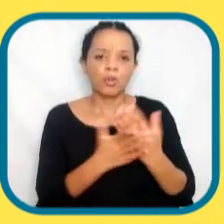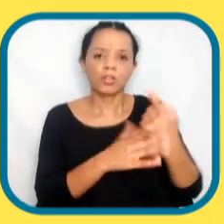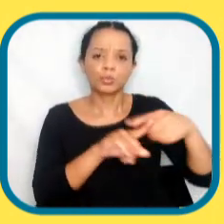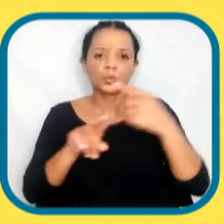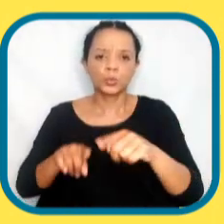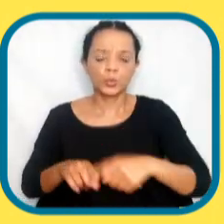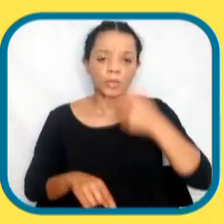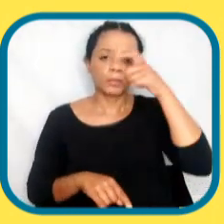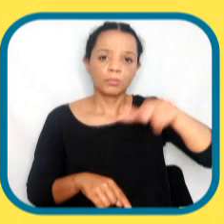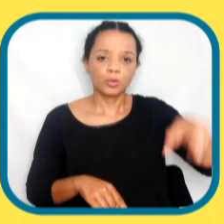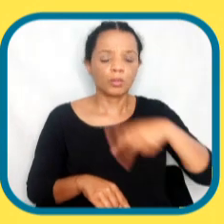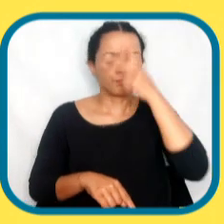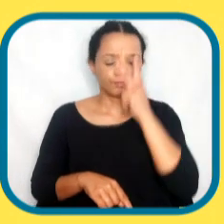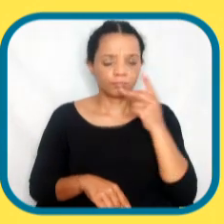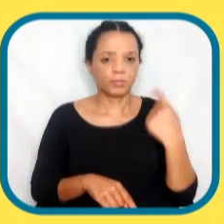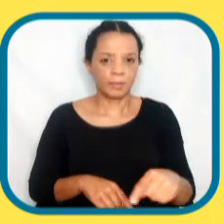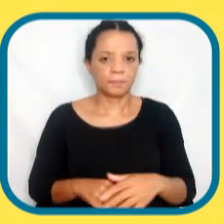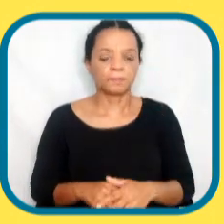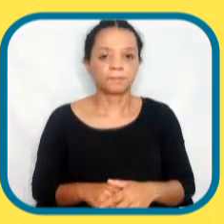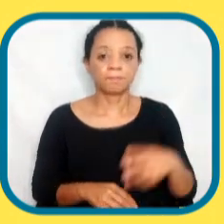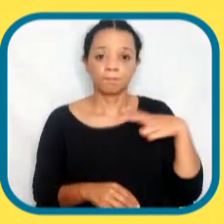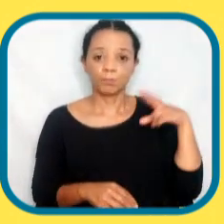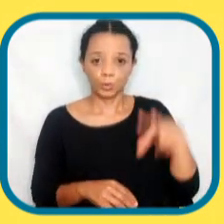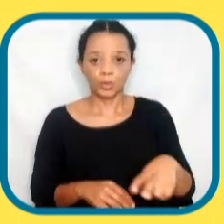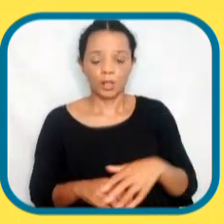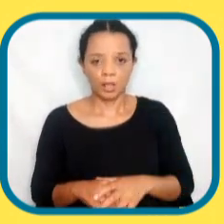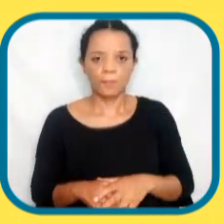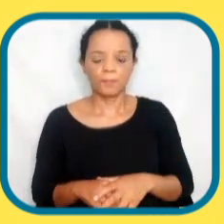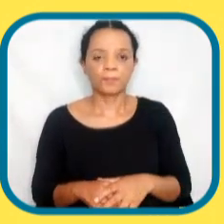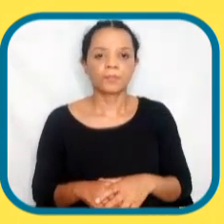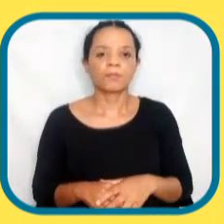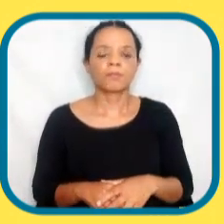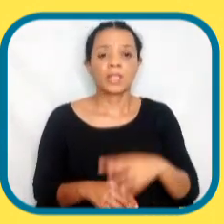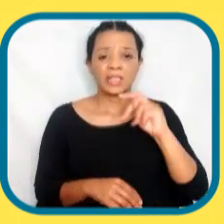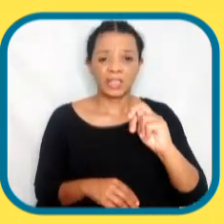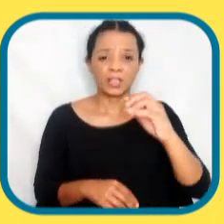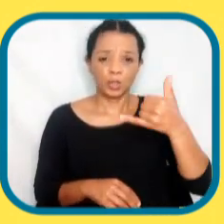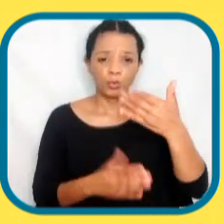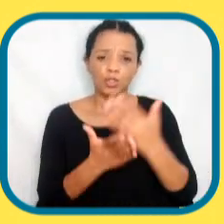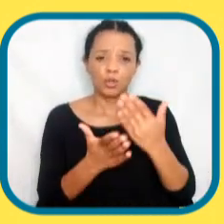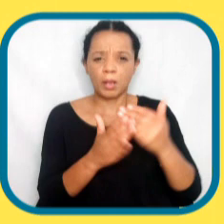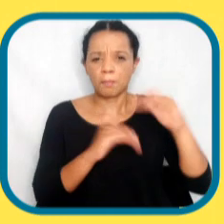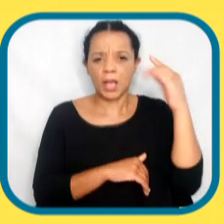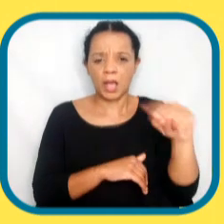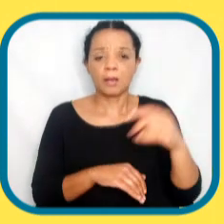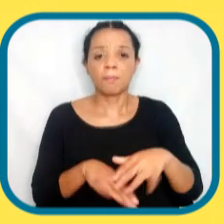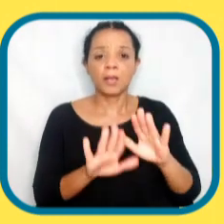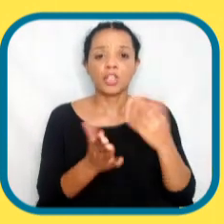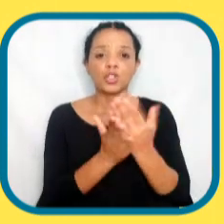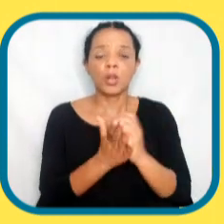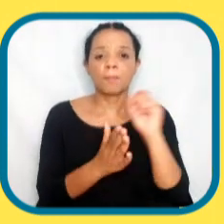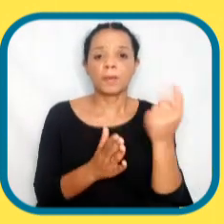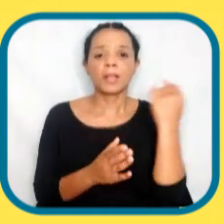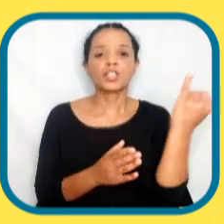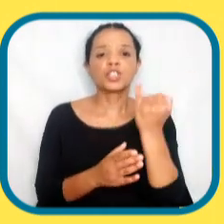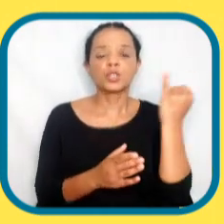várias escolas para pessoas com deficiências visuais. Em Portugal, existem mais de 32 escolas, mas a primeira